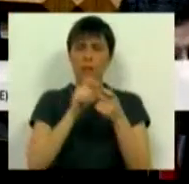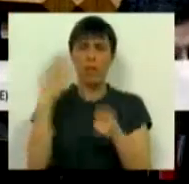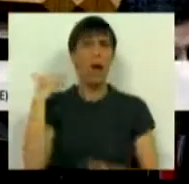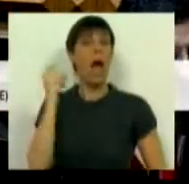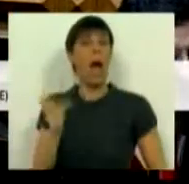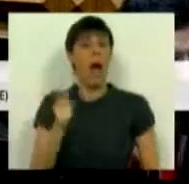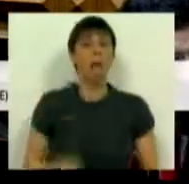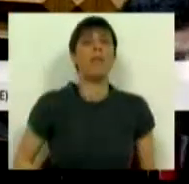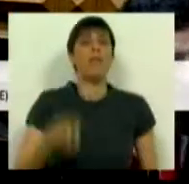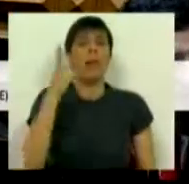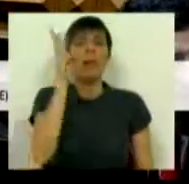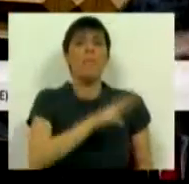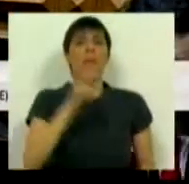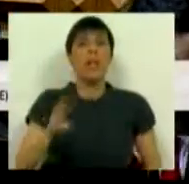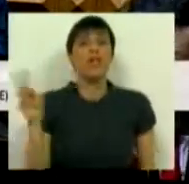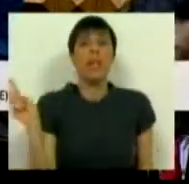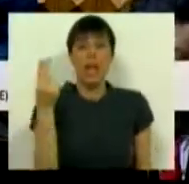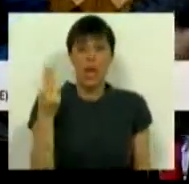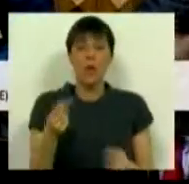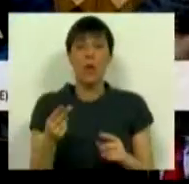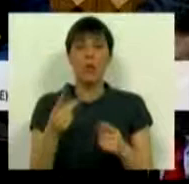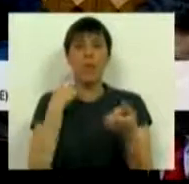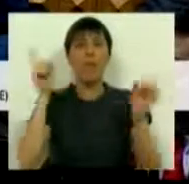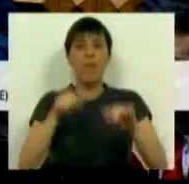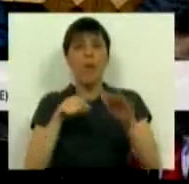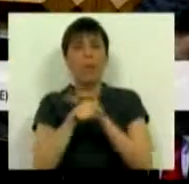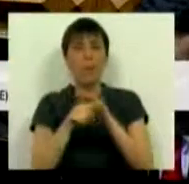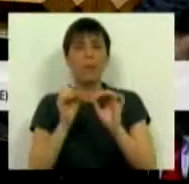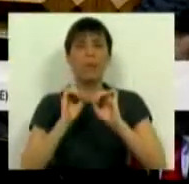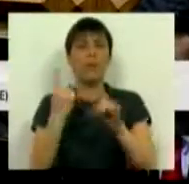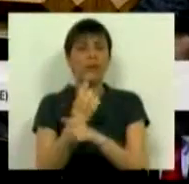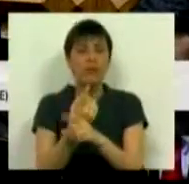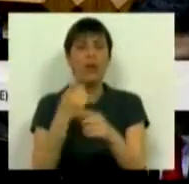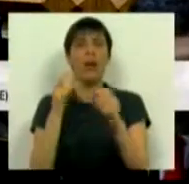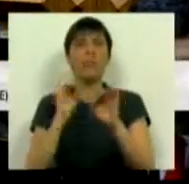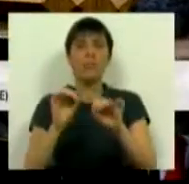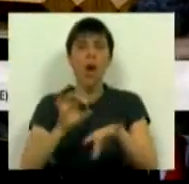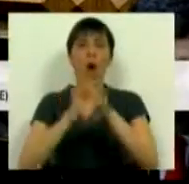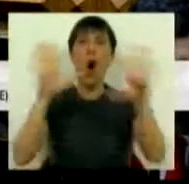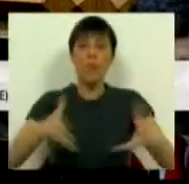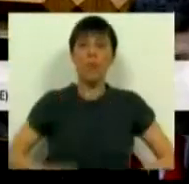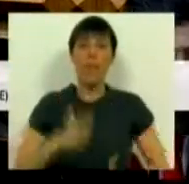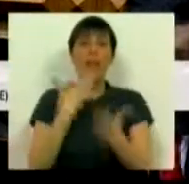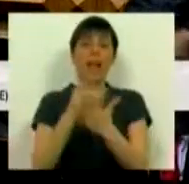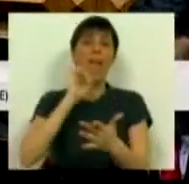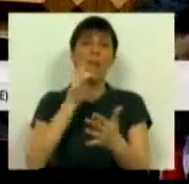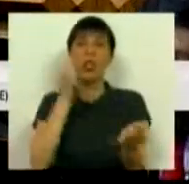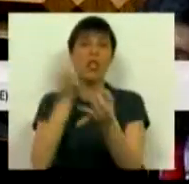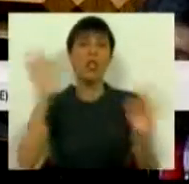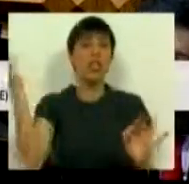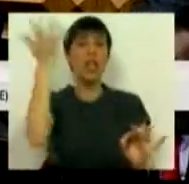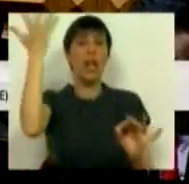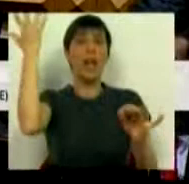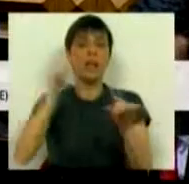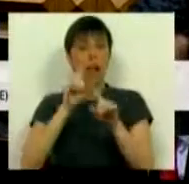anos de vários milhões de euros no reequipamento da maternidade Alfredo da Costa para valorizar os serviços de excelência